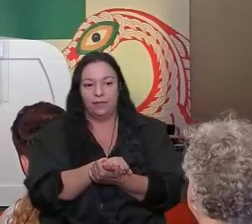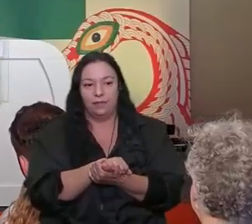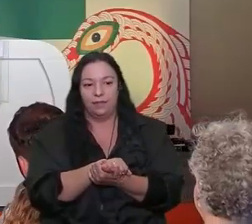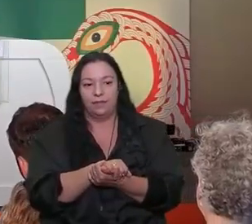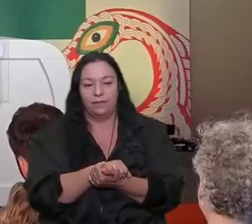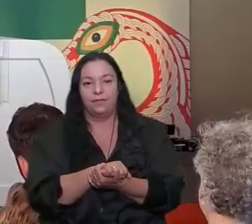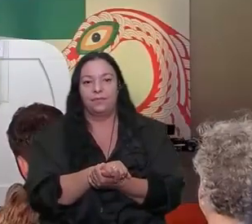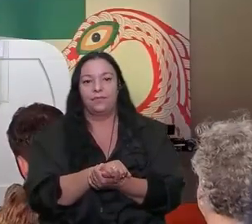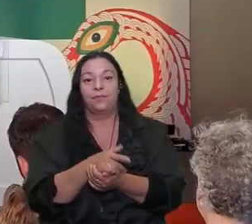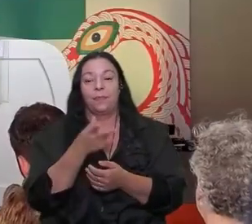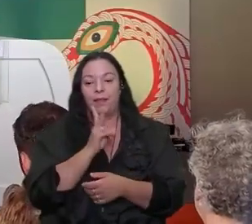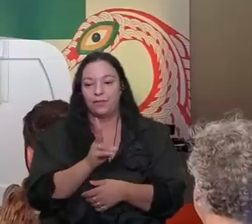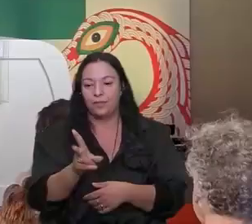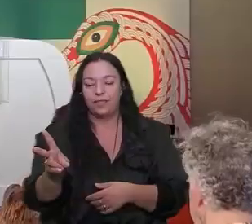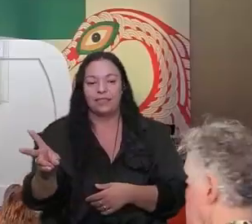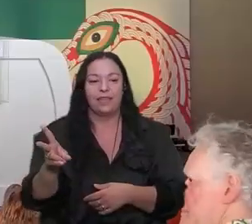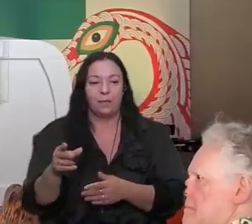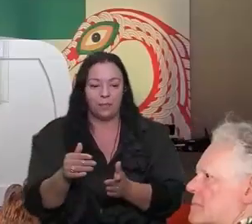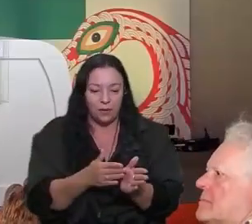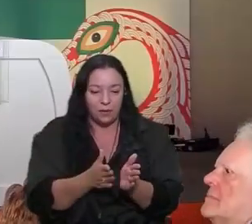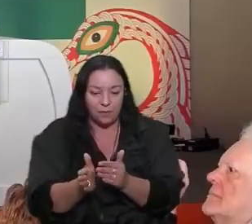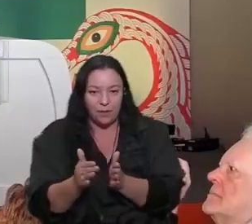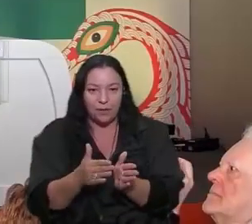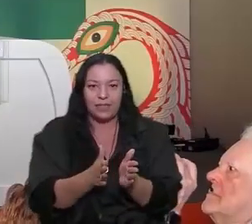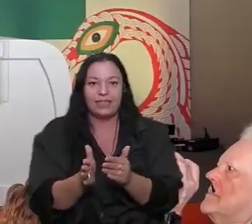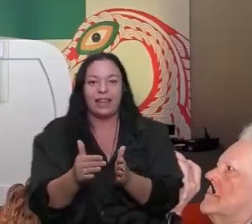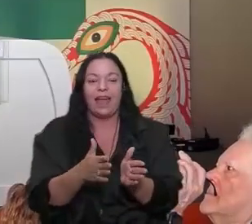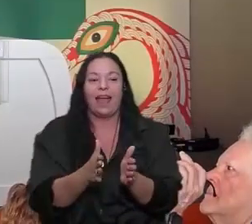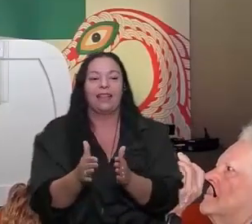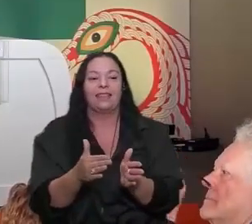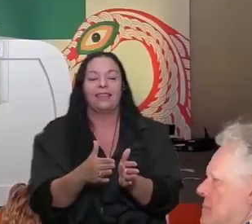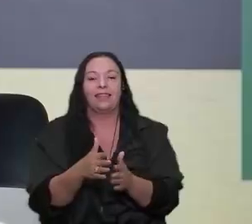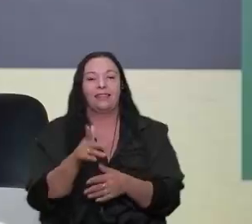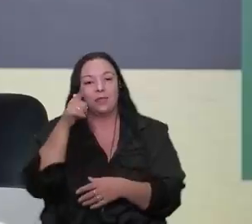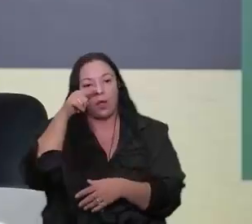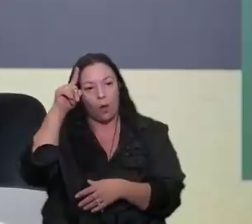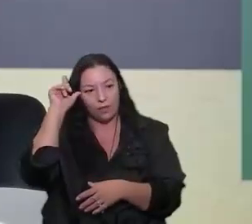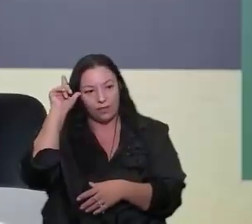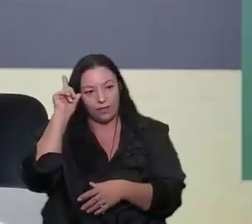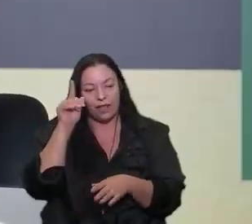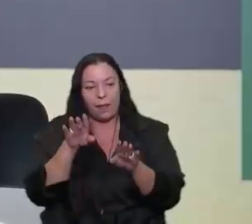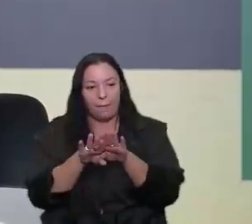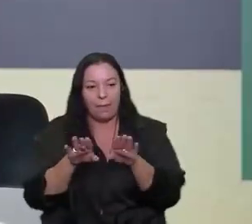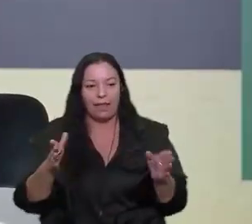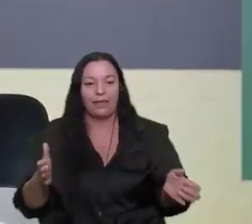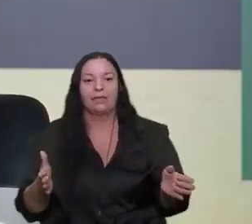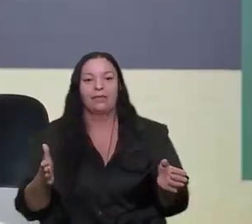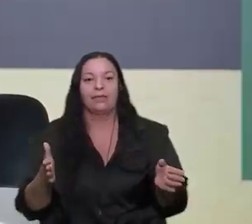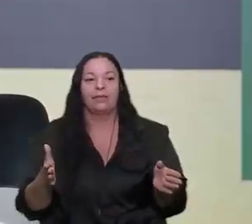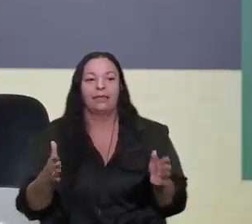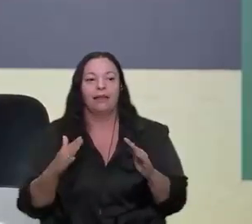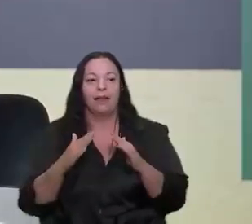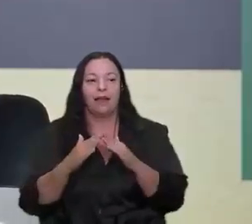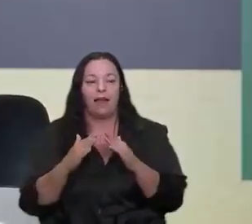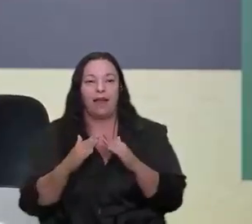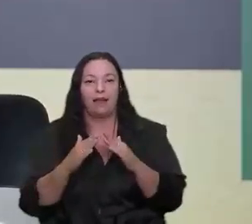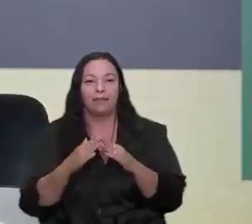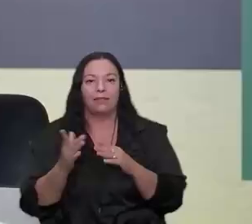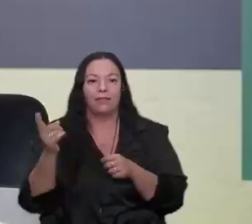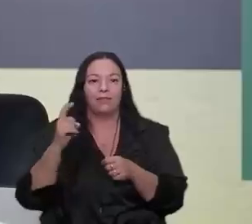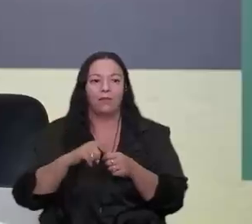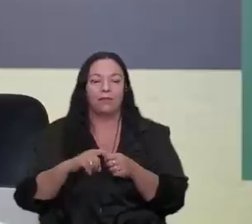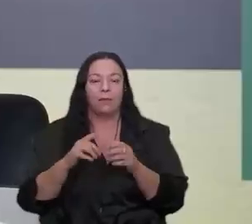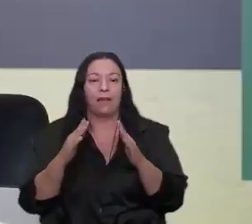estou sempre numa encruzilhada. Ontem estavam na mesa anterior... ontem, eu não lembro de qual. A quarta e última pessoa sentada